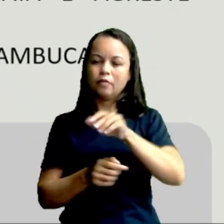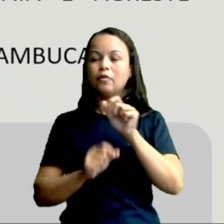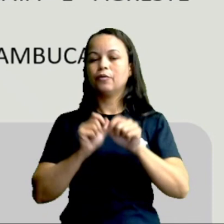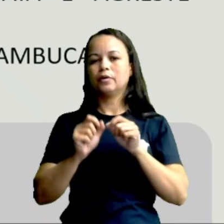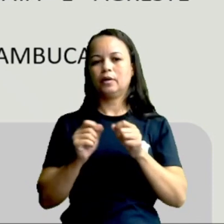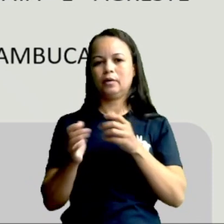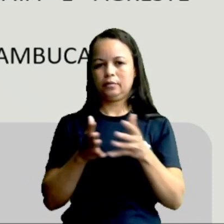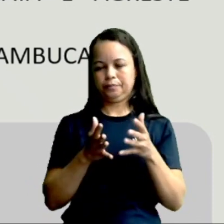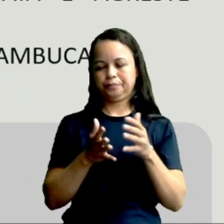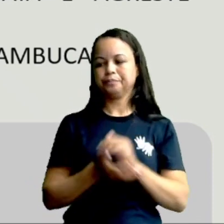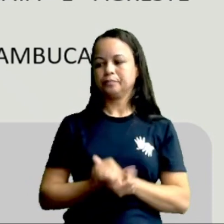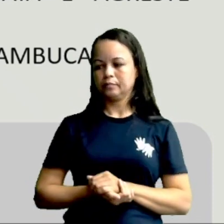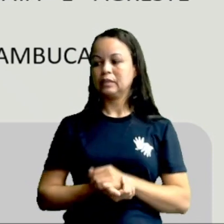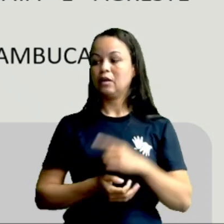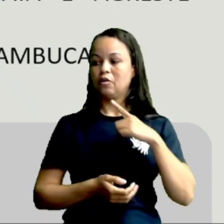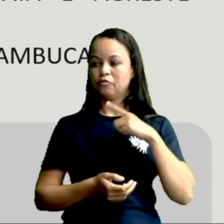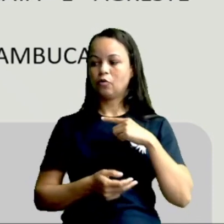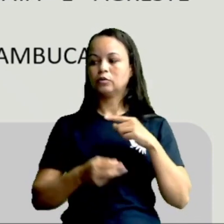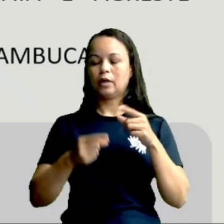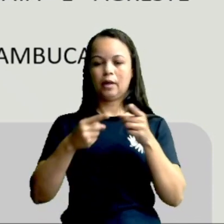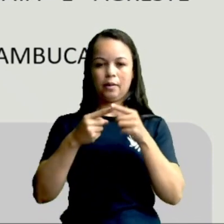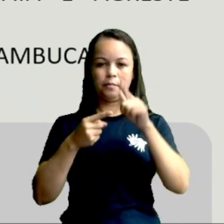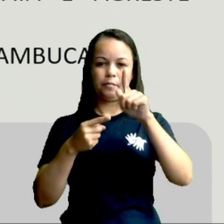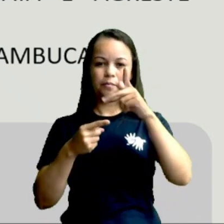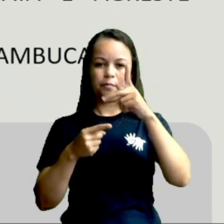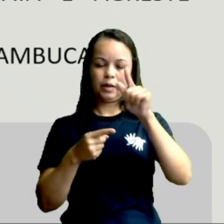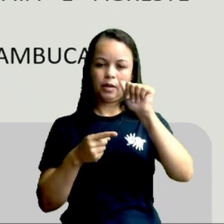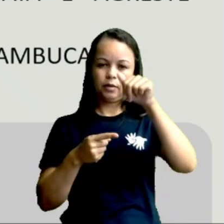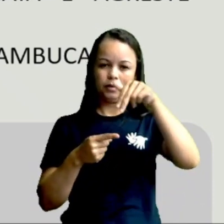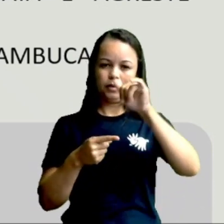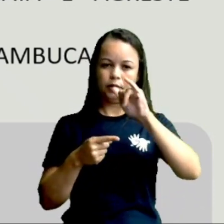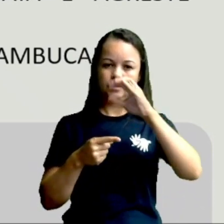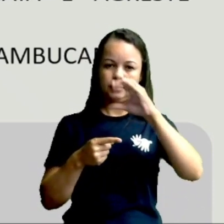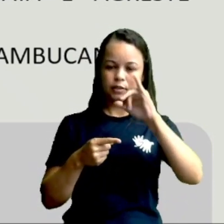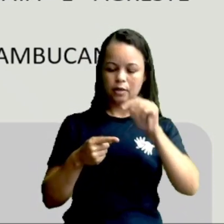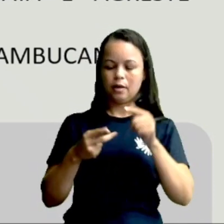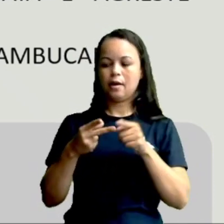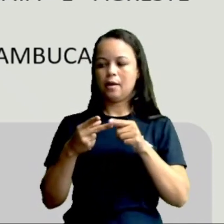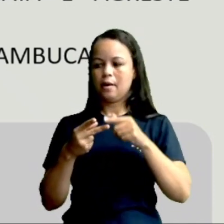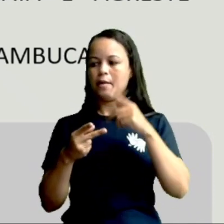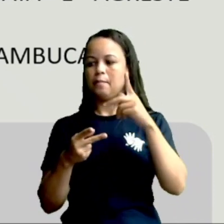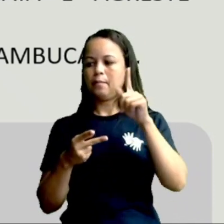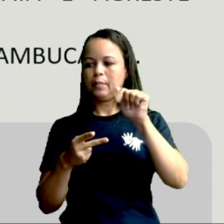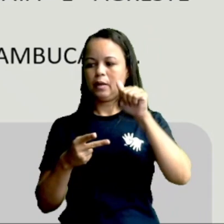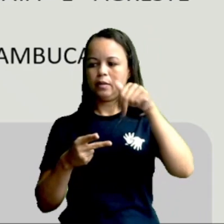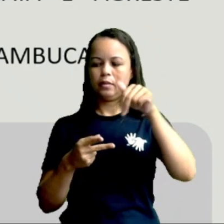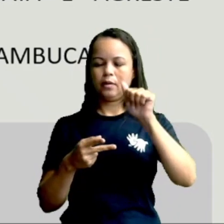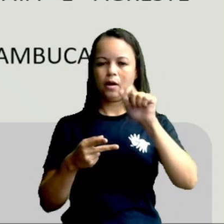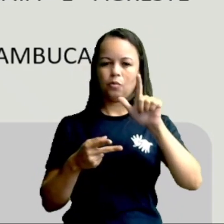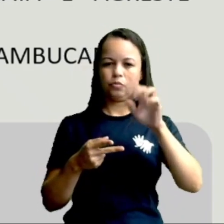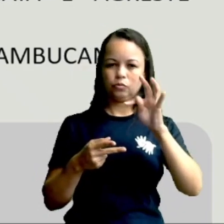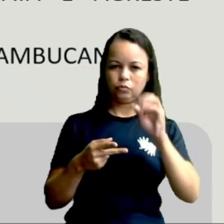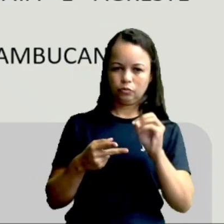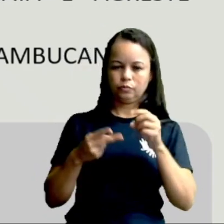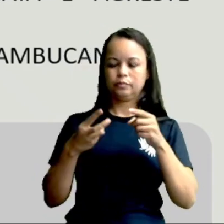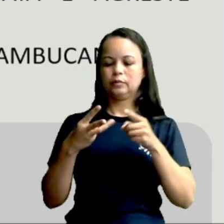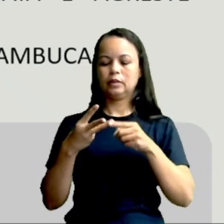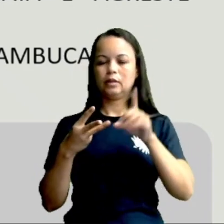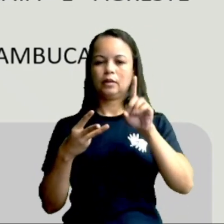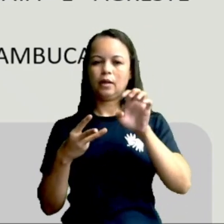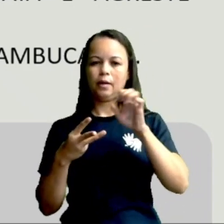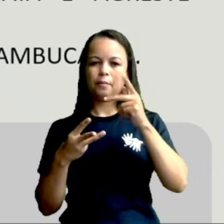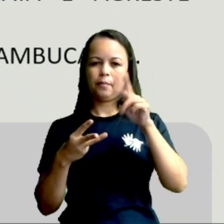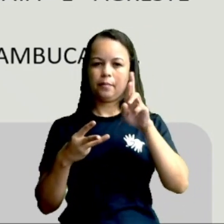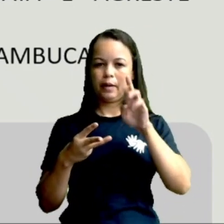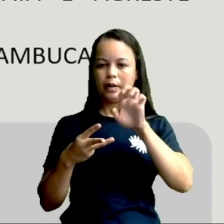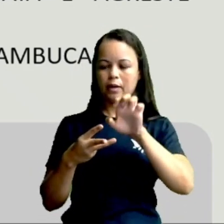geomorfológica. E aí o que é que eu vou ter? Eu vou ter planície, planalto e depressões. E assim o relevo estadual pode